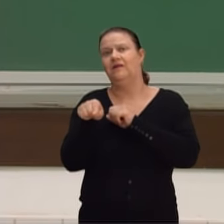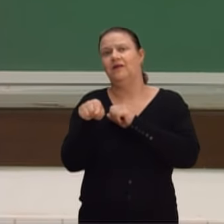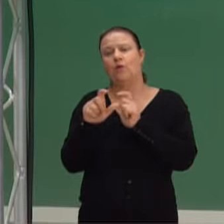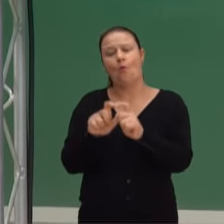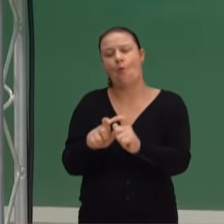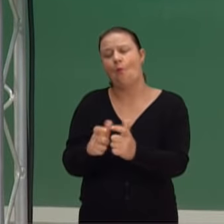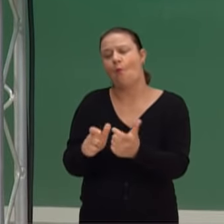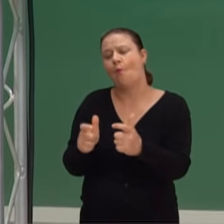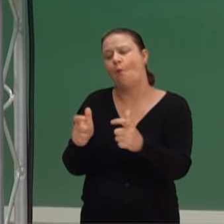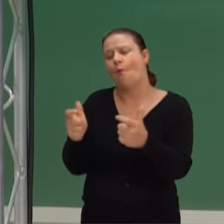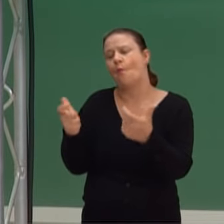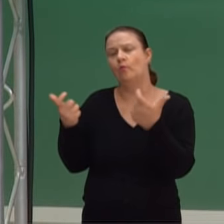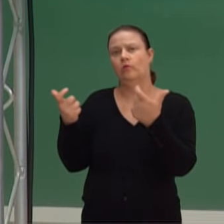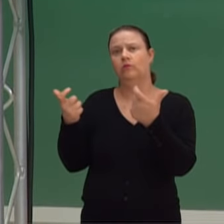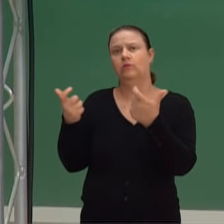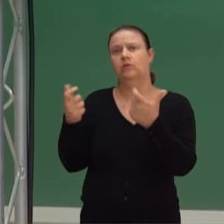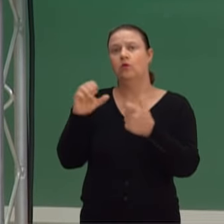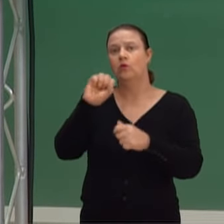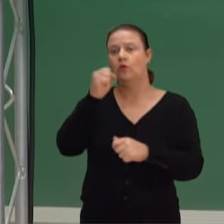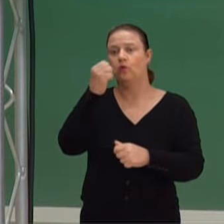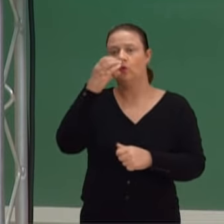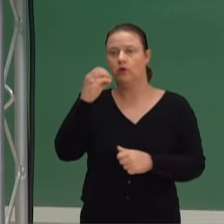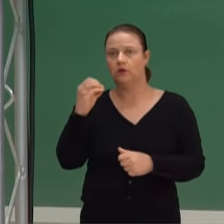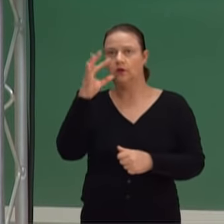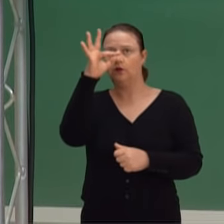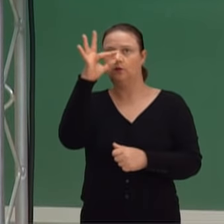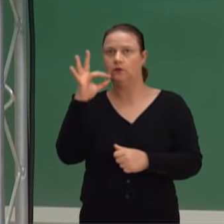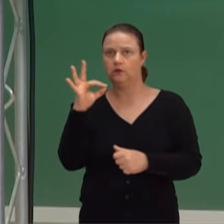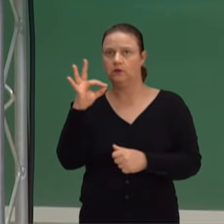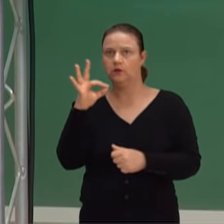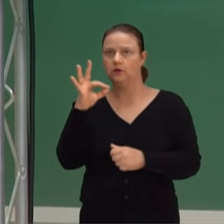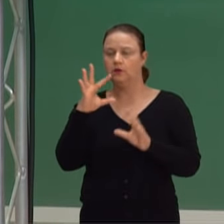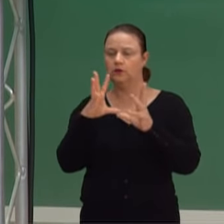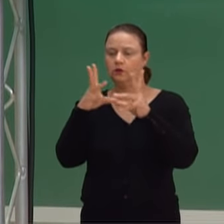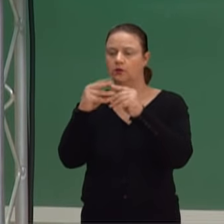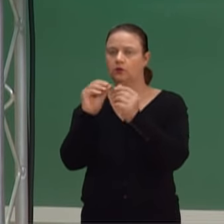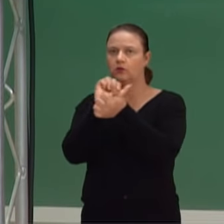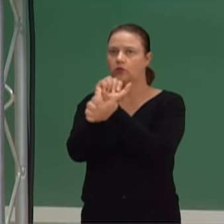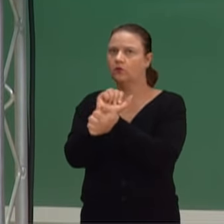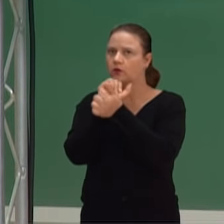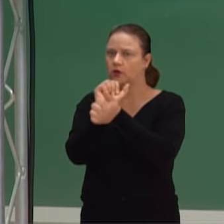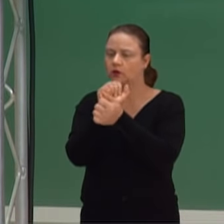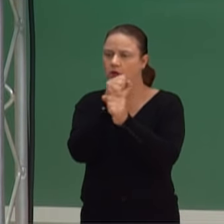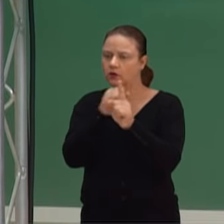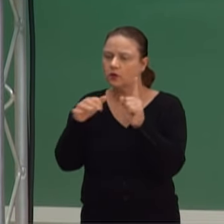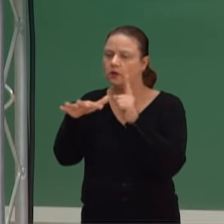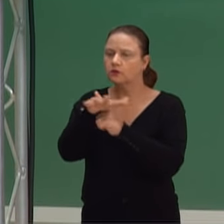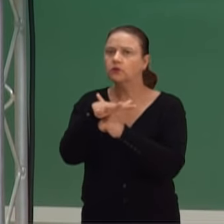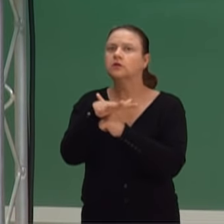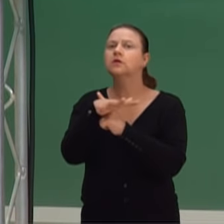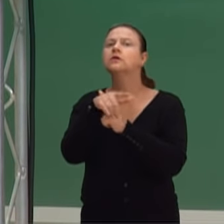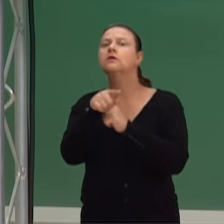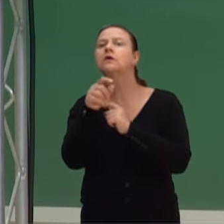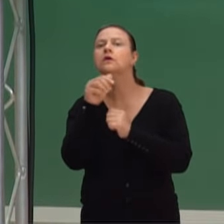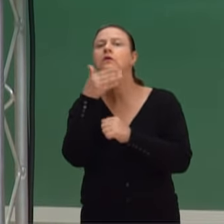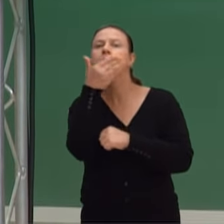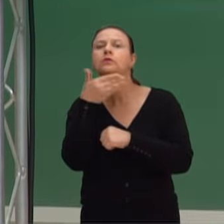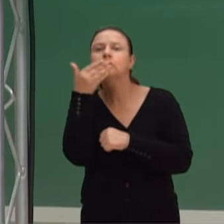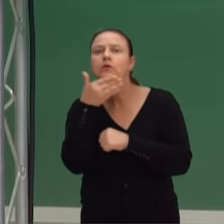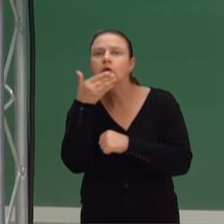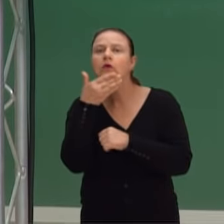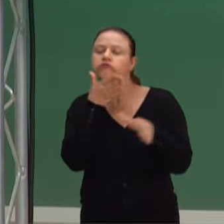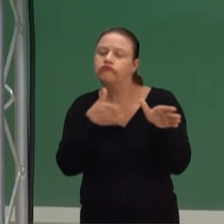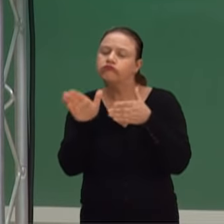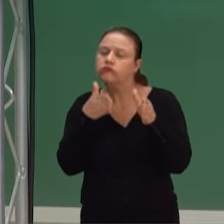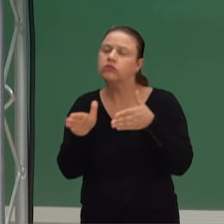escravos de campo. Perto de 80% dos escravos da sociedade açucareira, lembra que eram escravos de campo. Então,